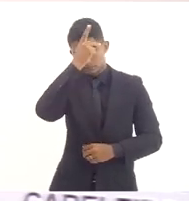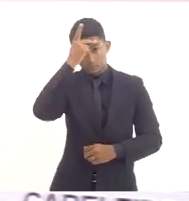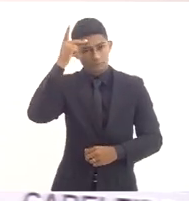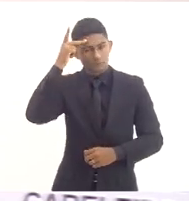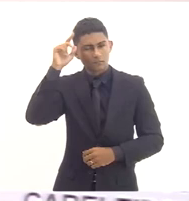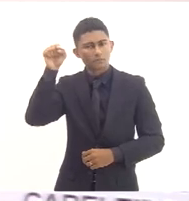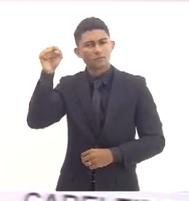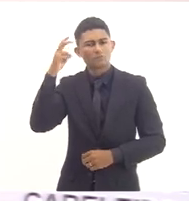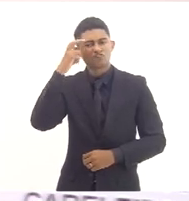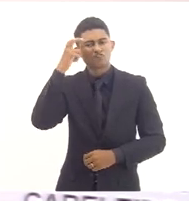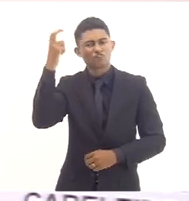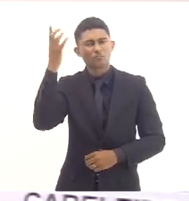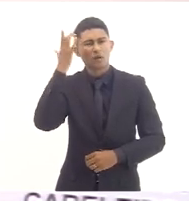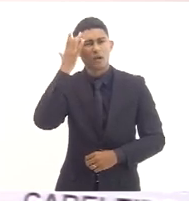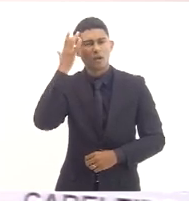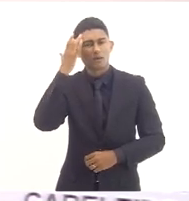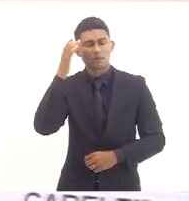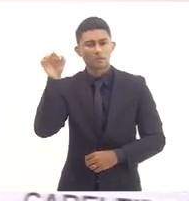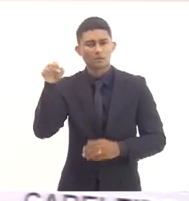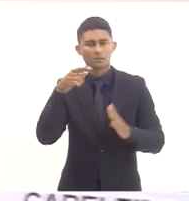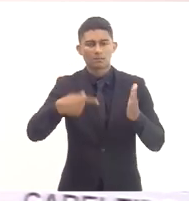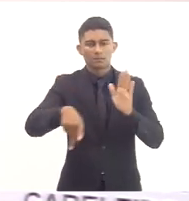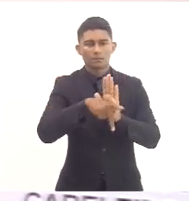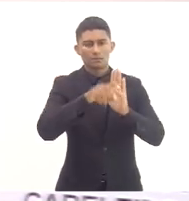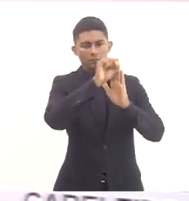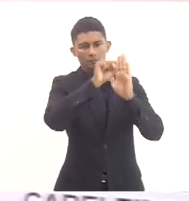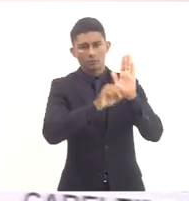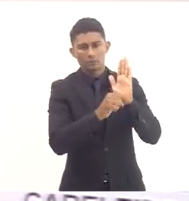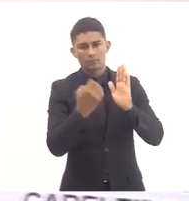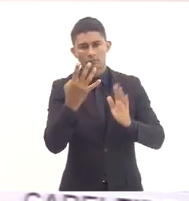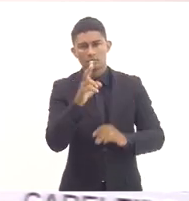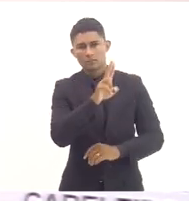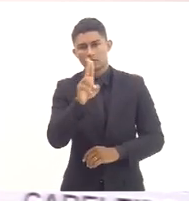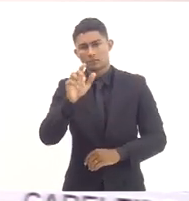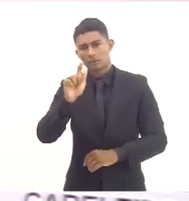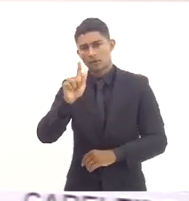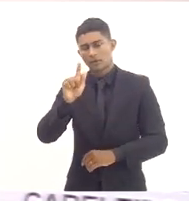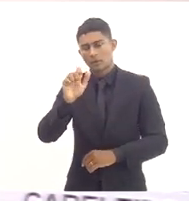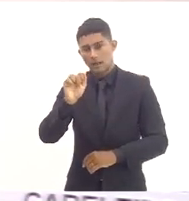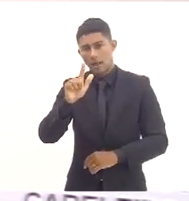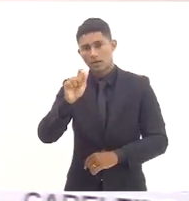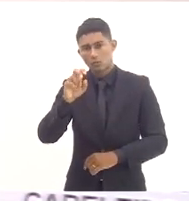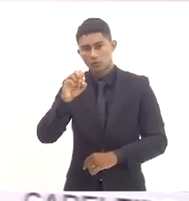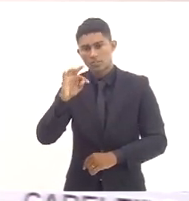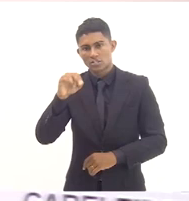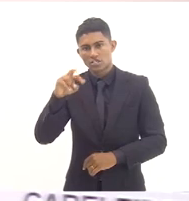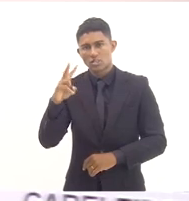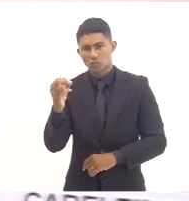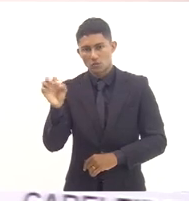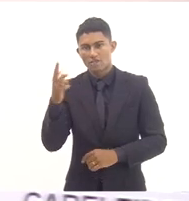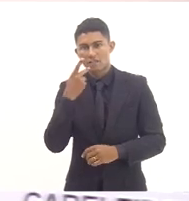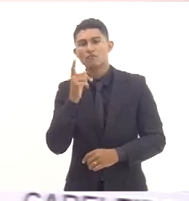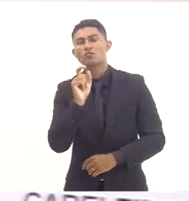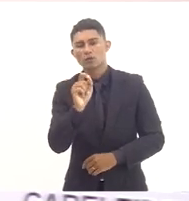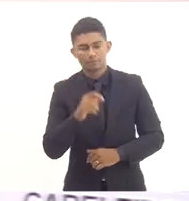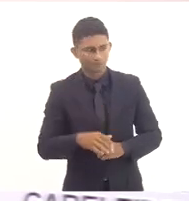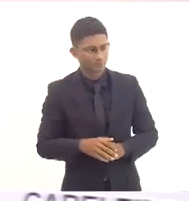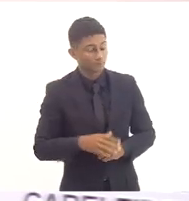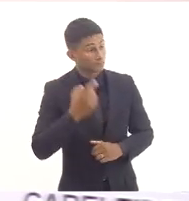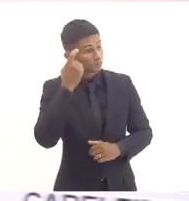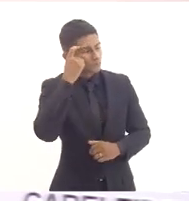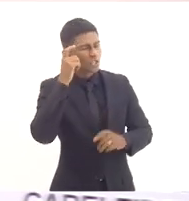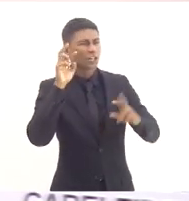filósofo fim do século quarto Agostinho que dizia o seguinte a esperança